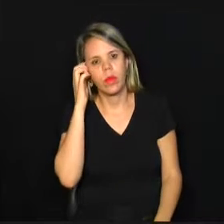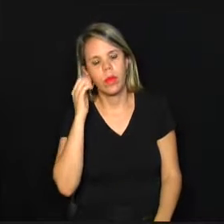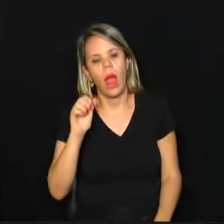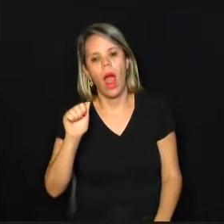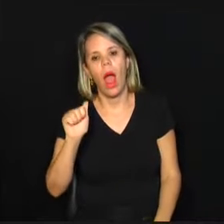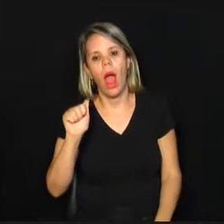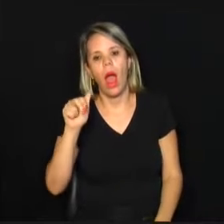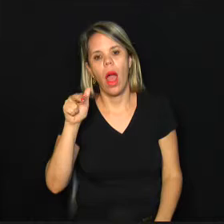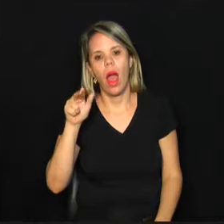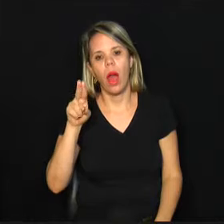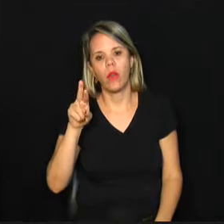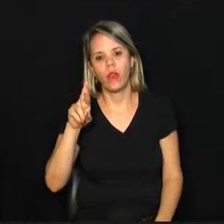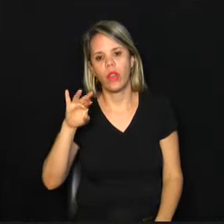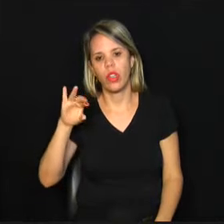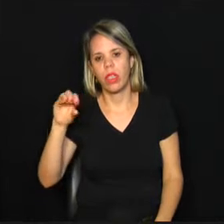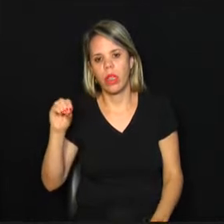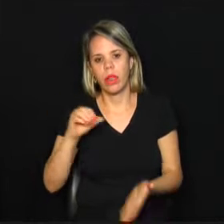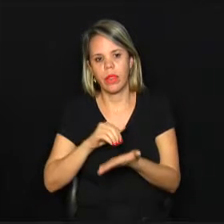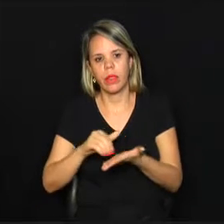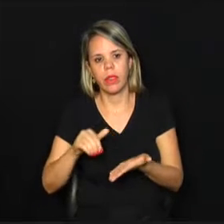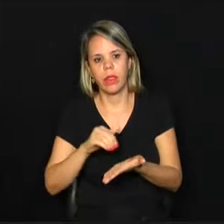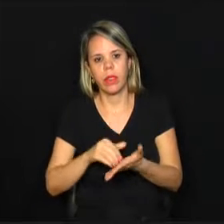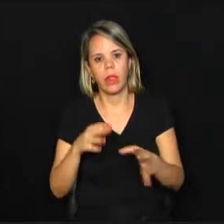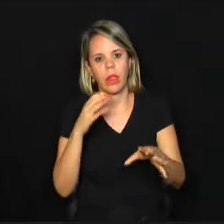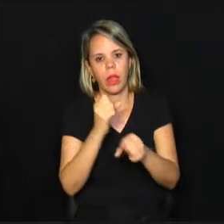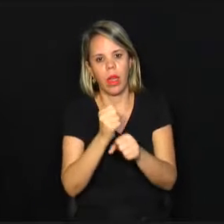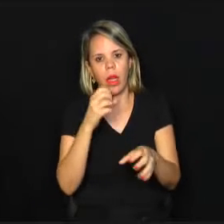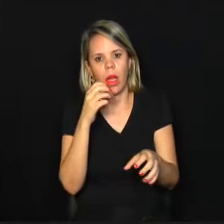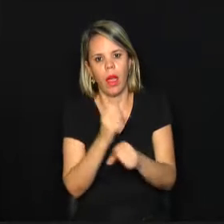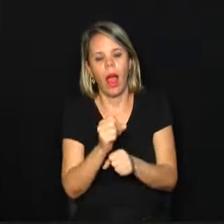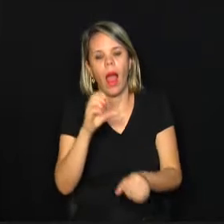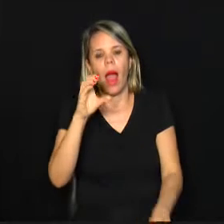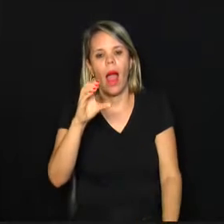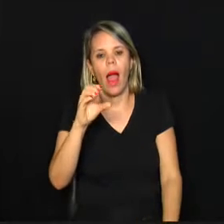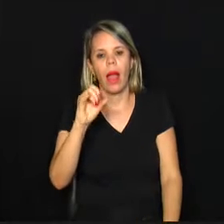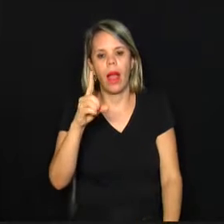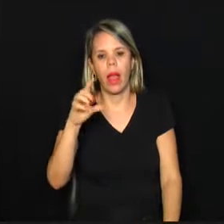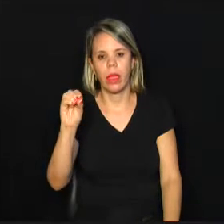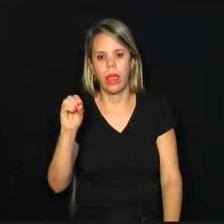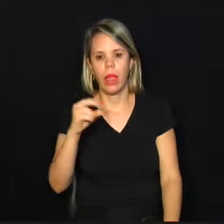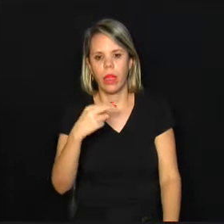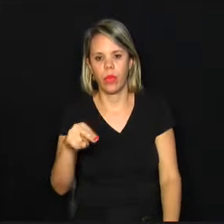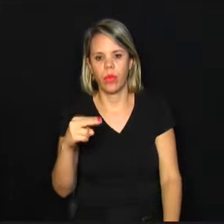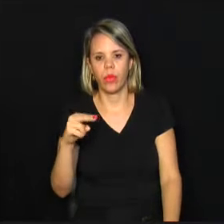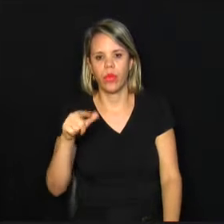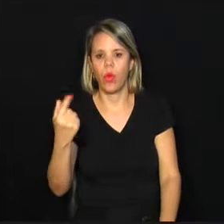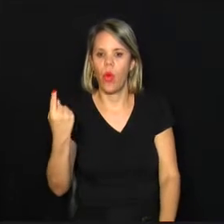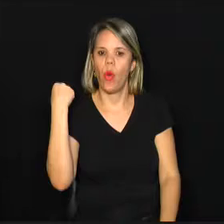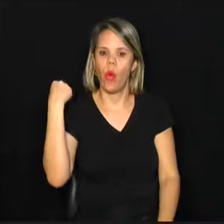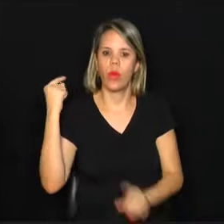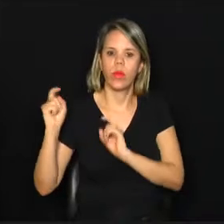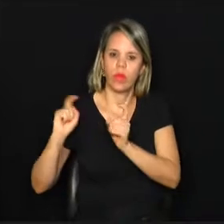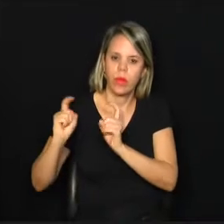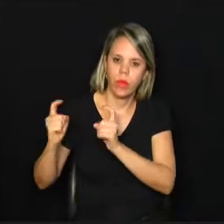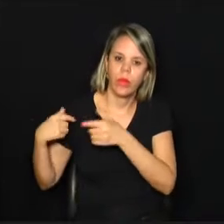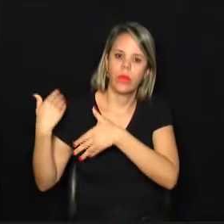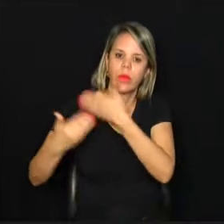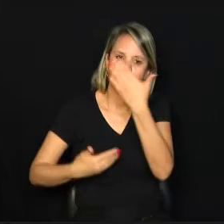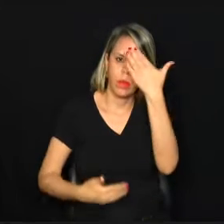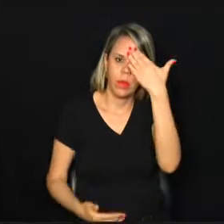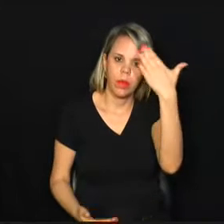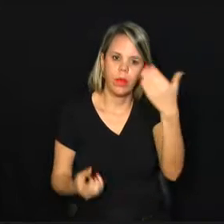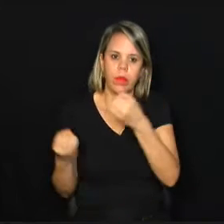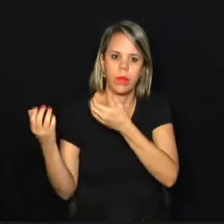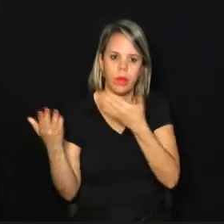Sérgio Costa Caiado, secretário municipal de Finanças. Caiado, nós já estivemos juntos aqui em outras audiências, né, Caiado? Muito obrigado, seja